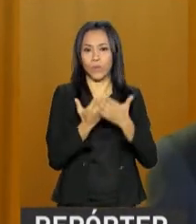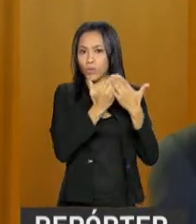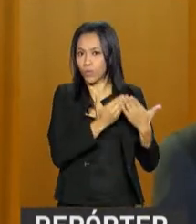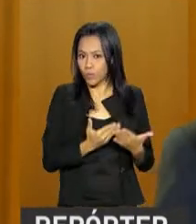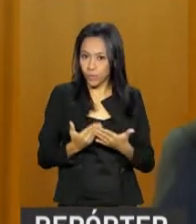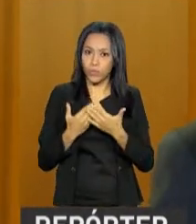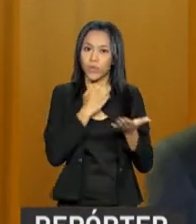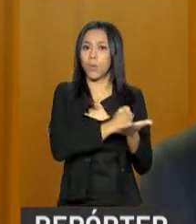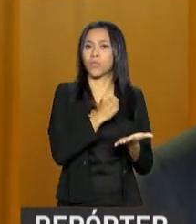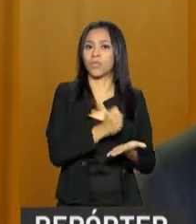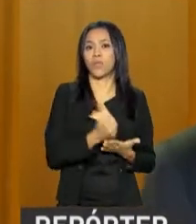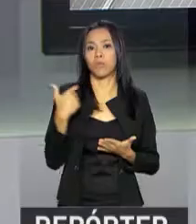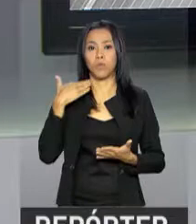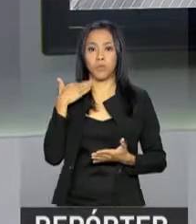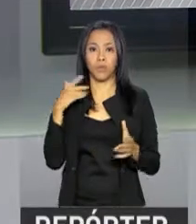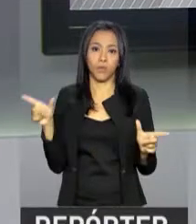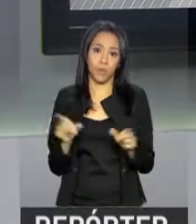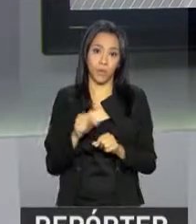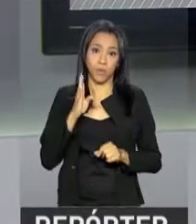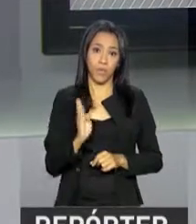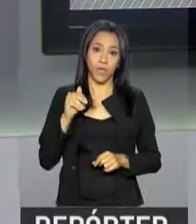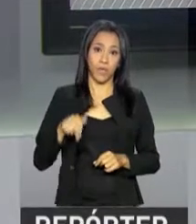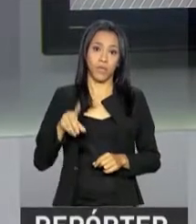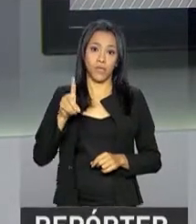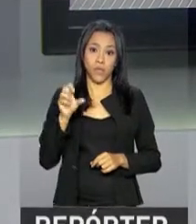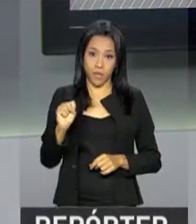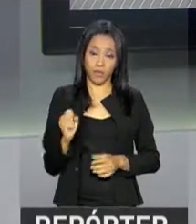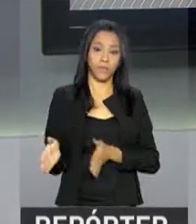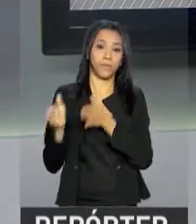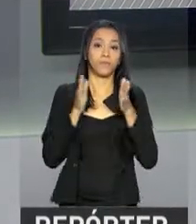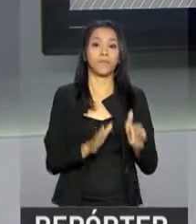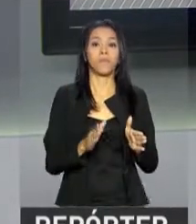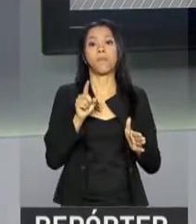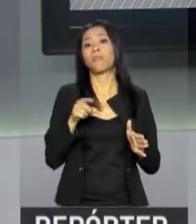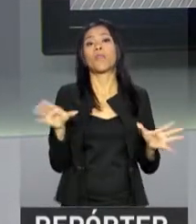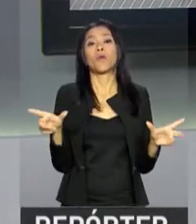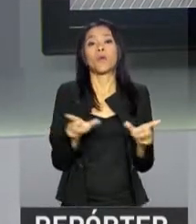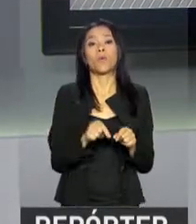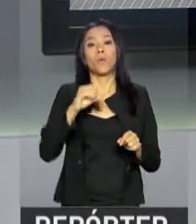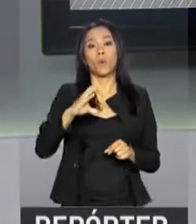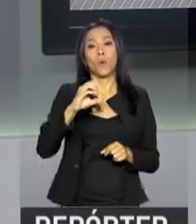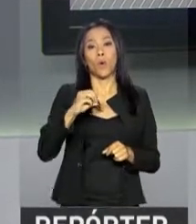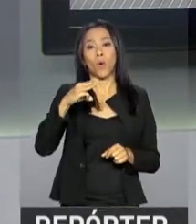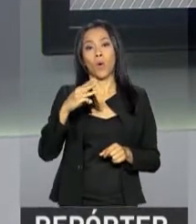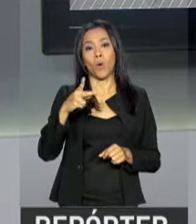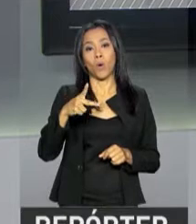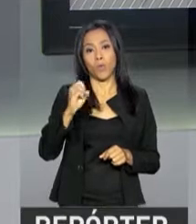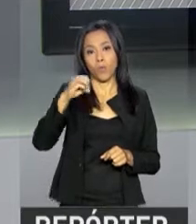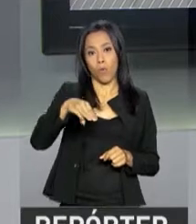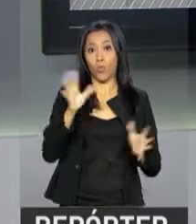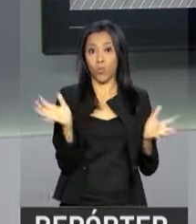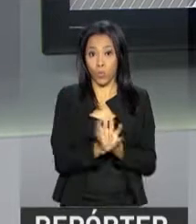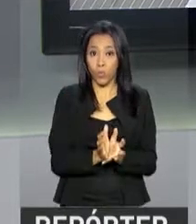é contratado pelo bnds comitê de política monetária do banco central copom inicia hoje a reunião que vai